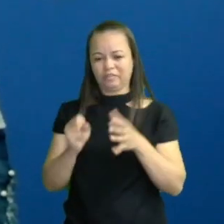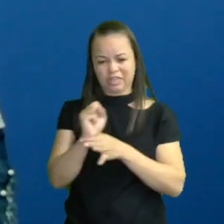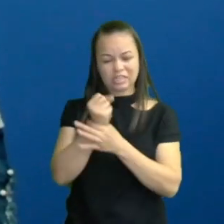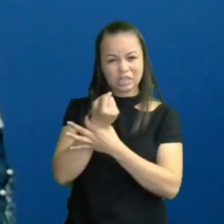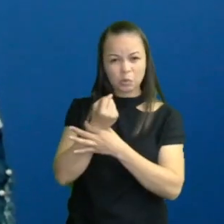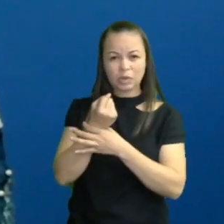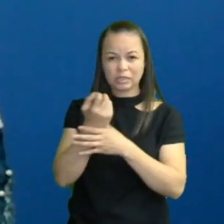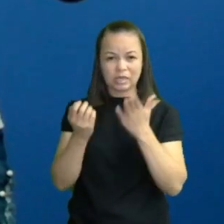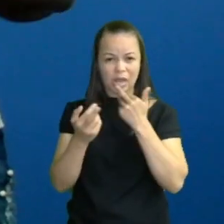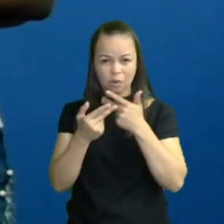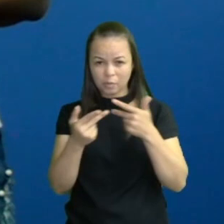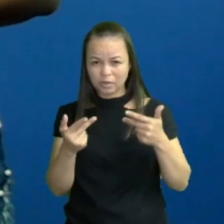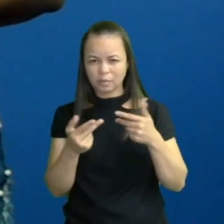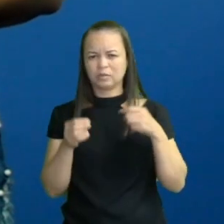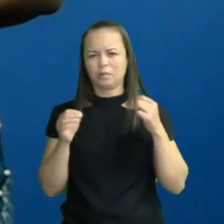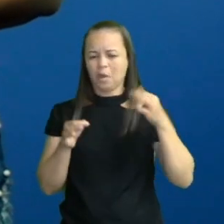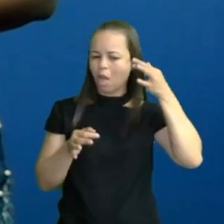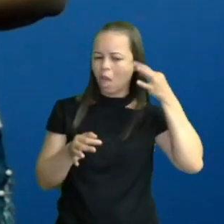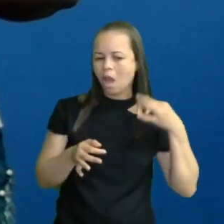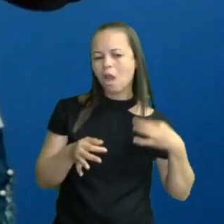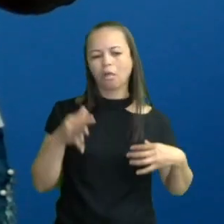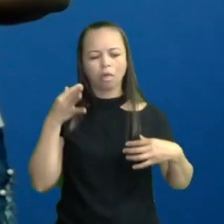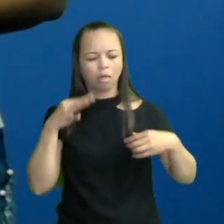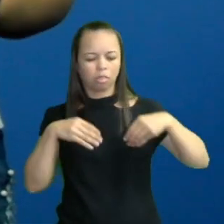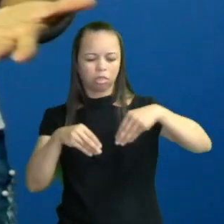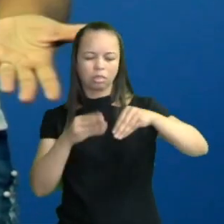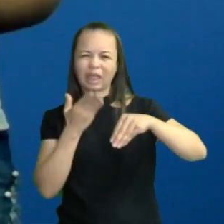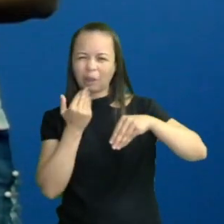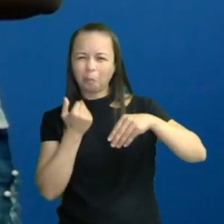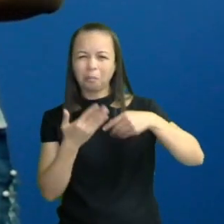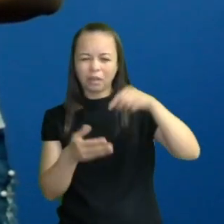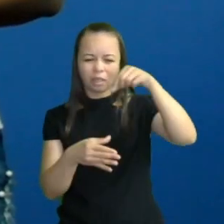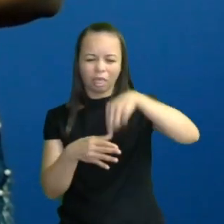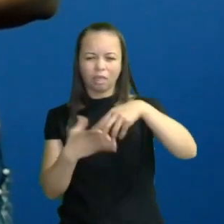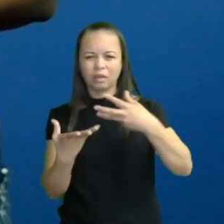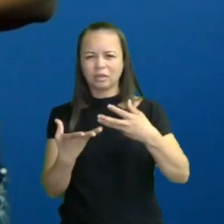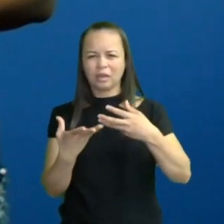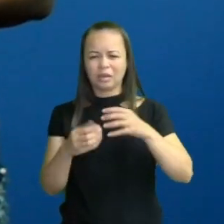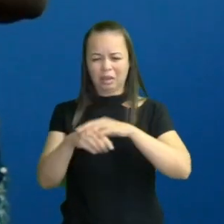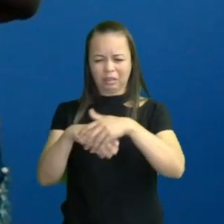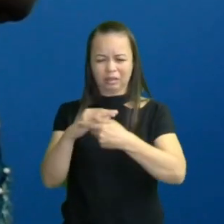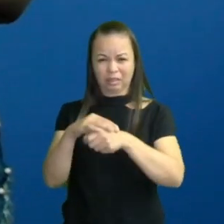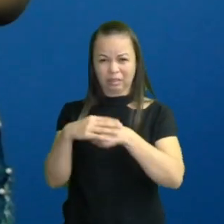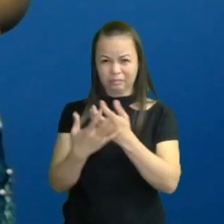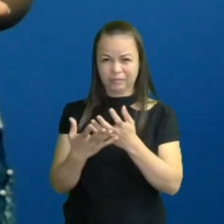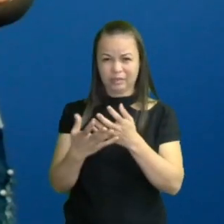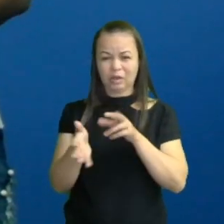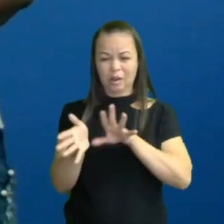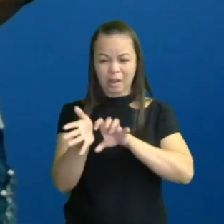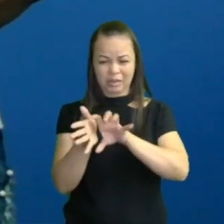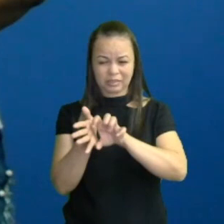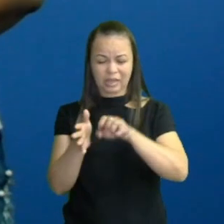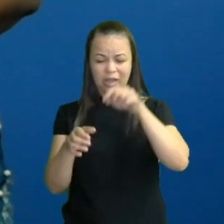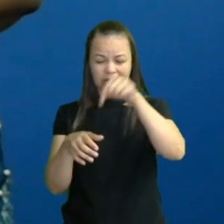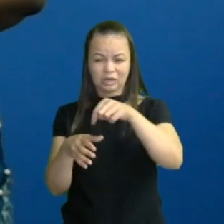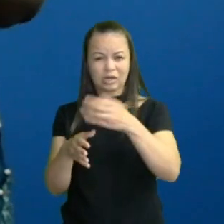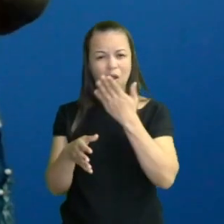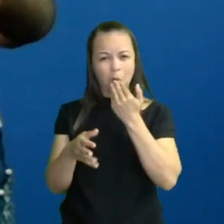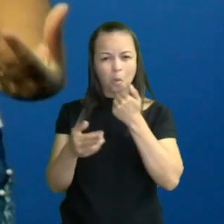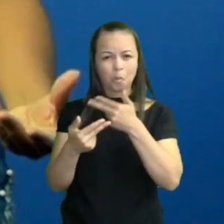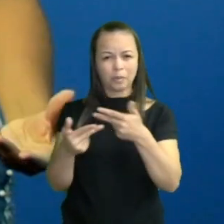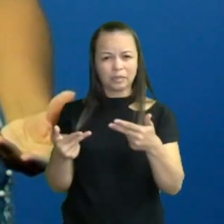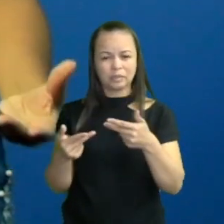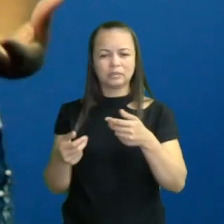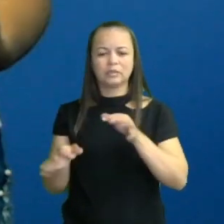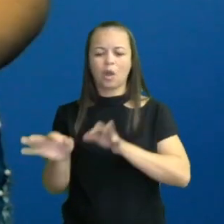né? Pode ser que caia ali um fio de cabelo ou alguma sujeira da mão da pessoa. Imagine todas as bactérias da nossa mão no nosso alimento, se